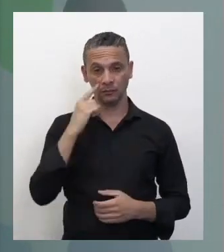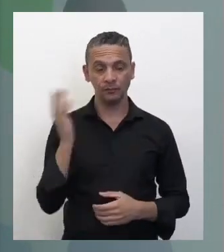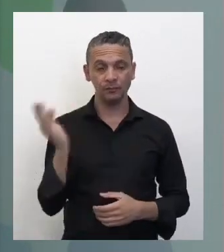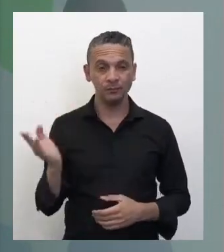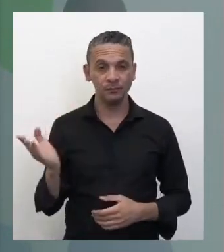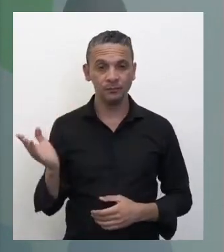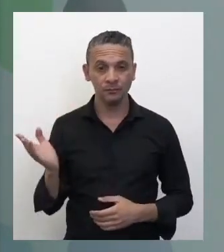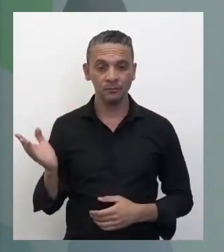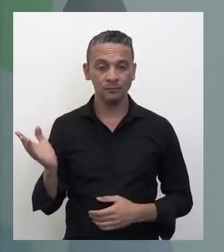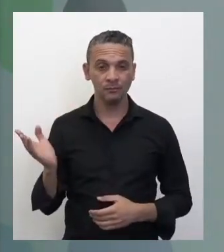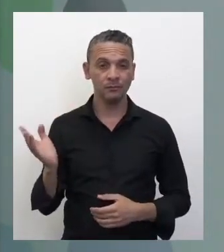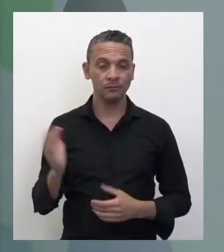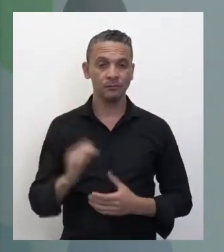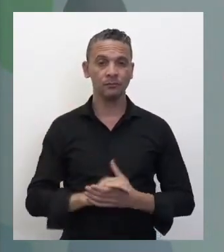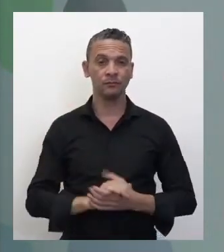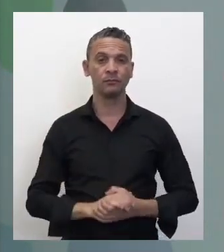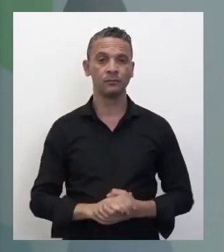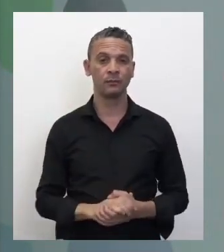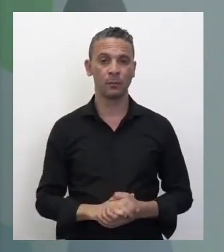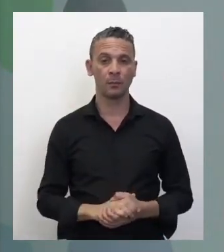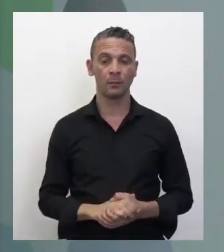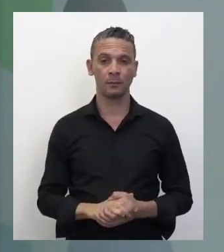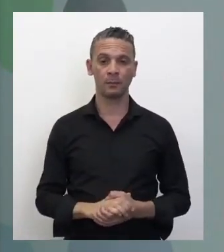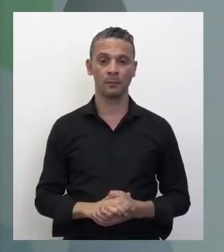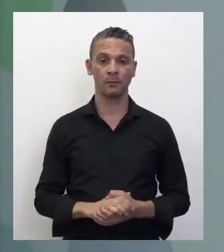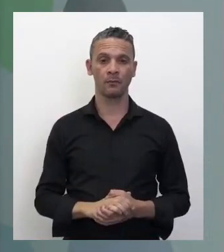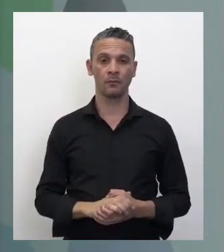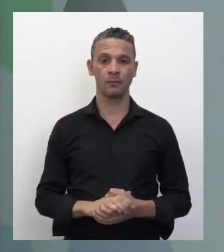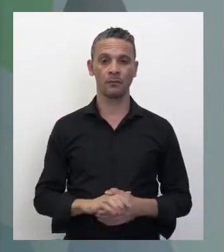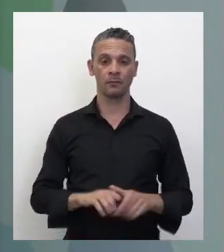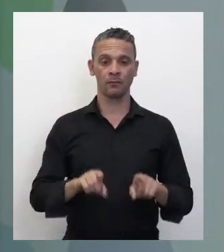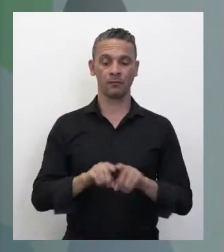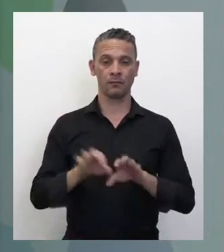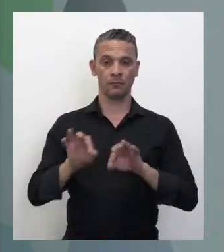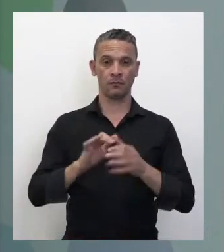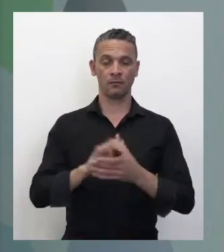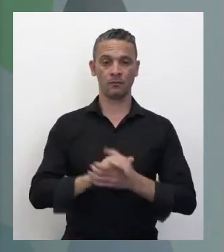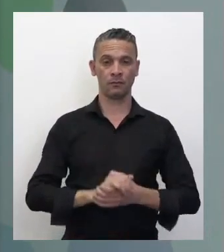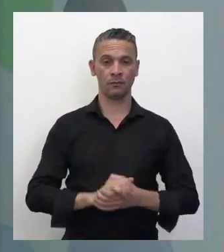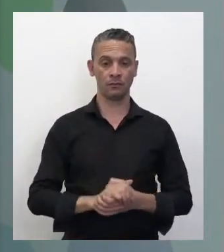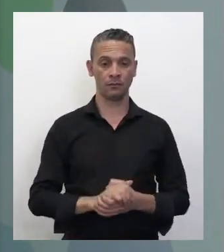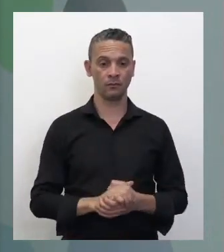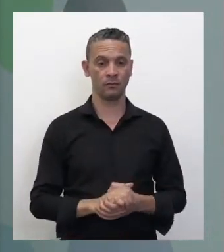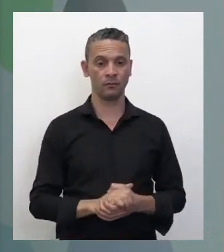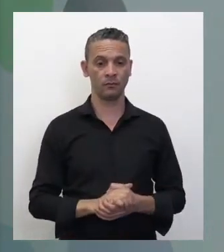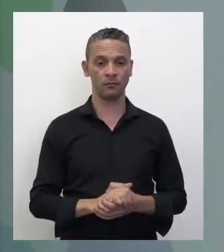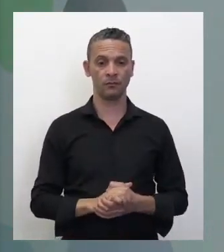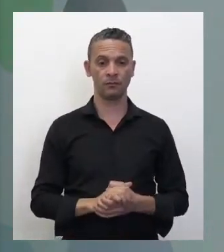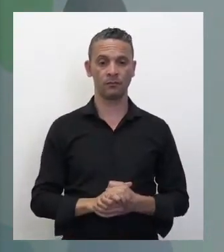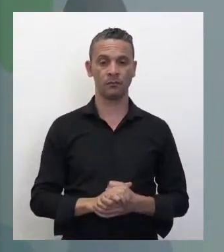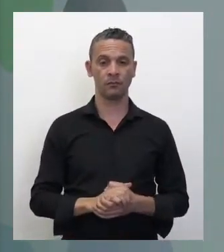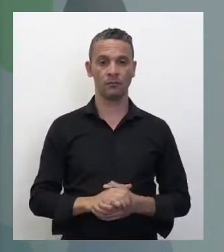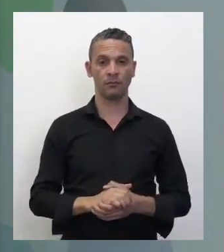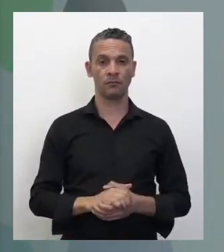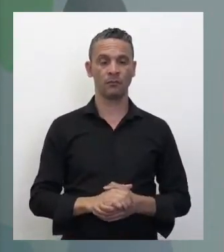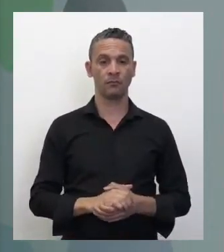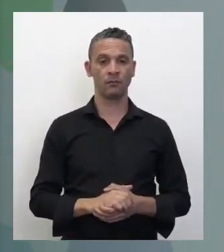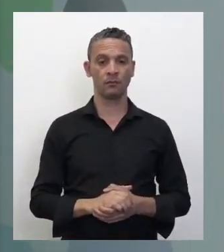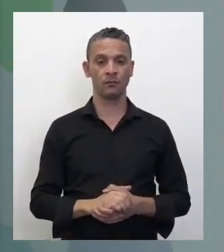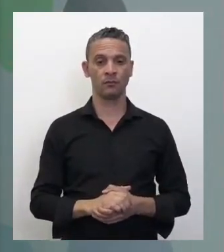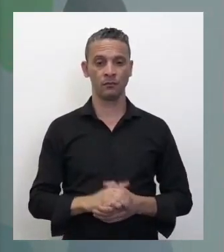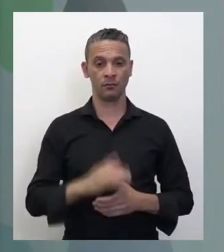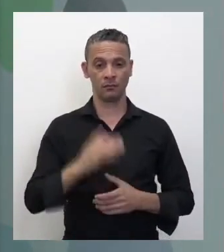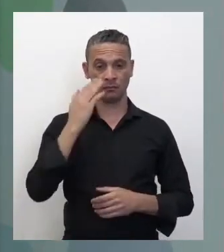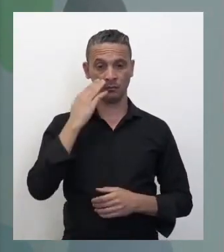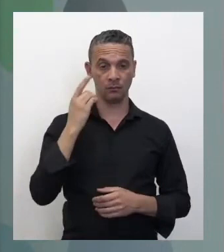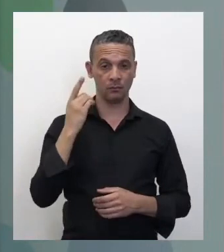termina em S. Né? Existem as outras terminações. E IES, quando o verbo termina em Y, que é o